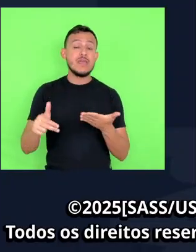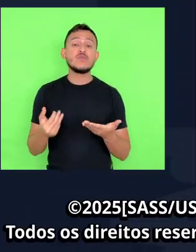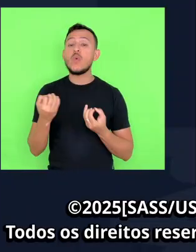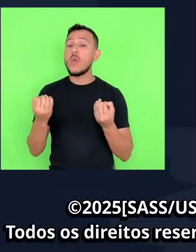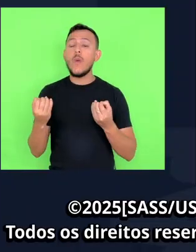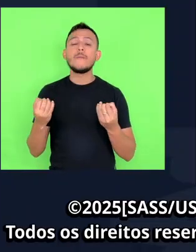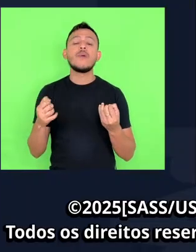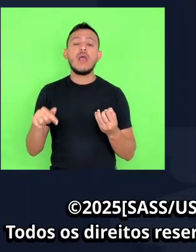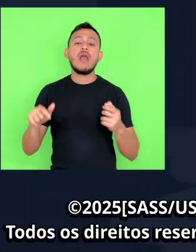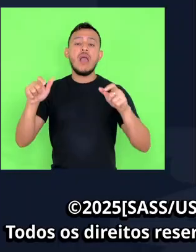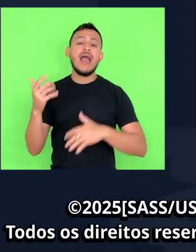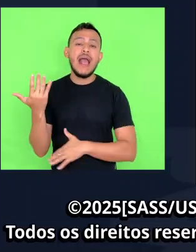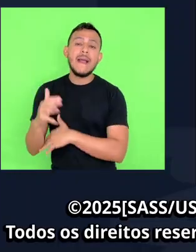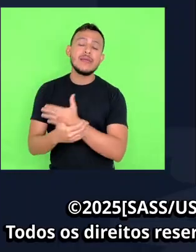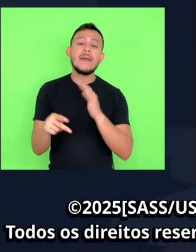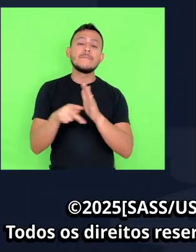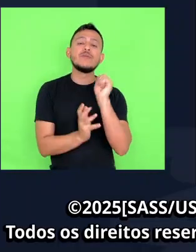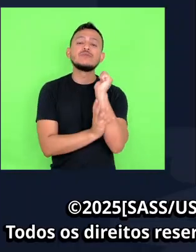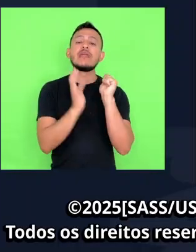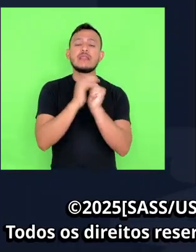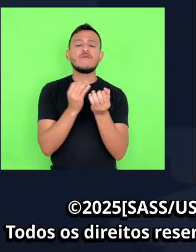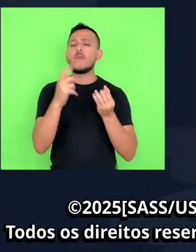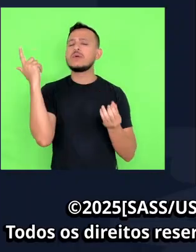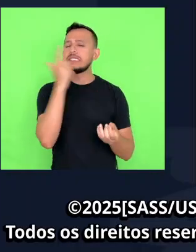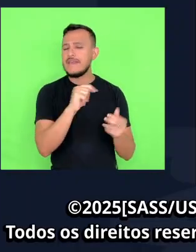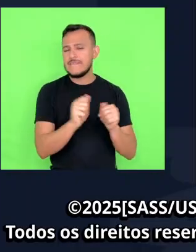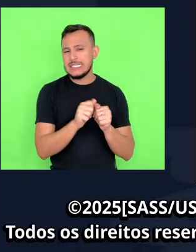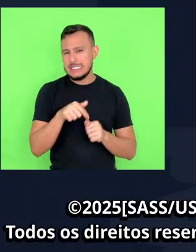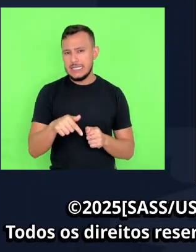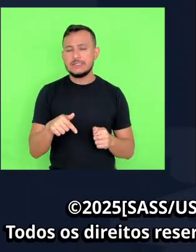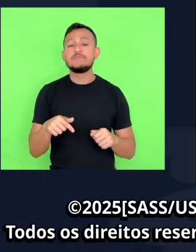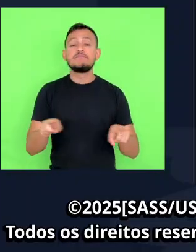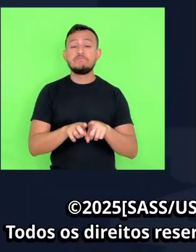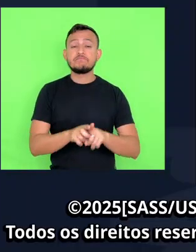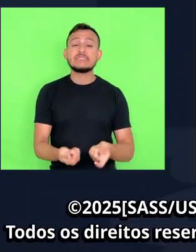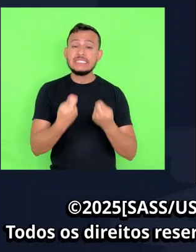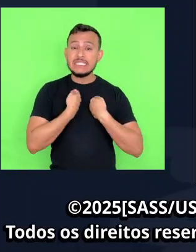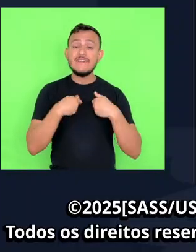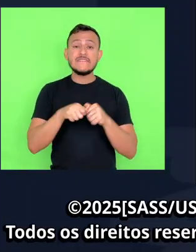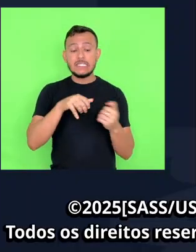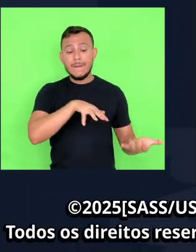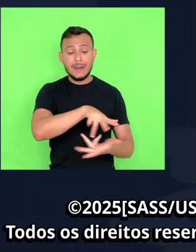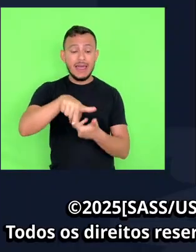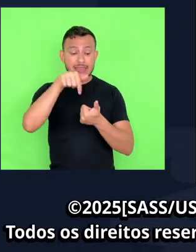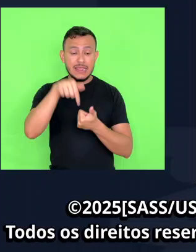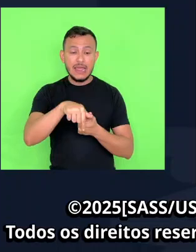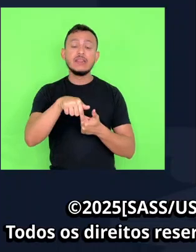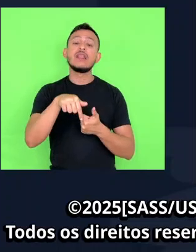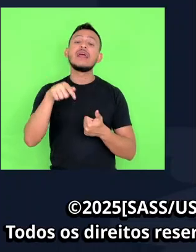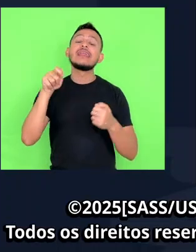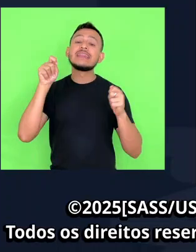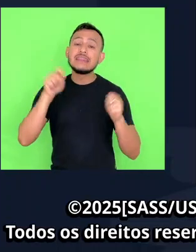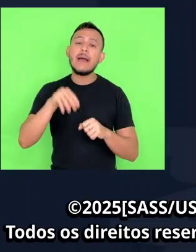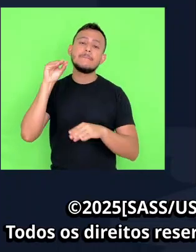forma ambientalmente sustentável, que vá fazer com que o planeta seja protegido,